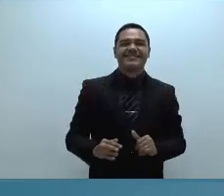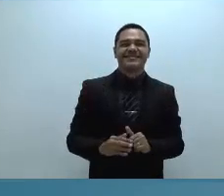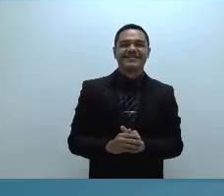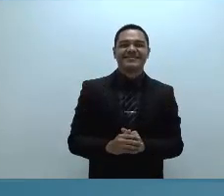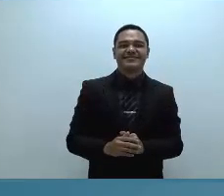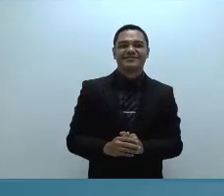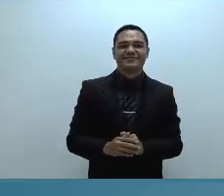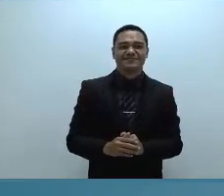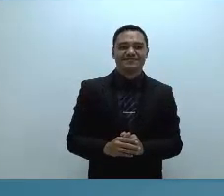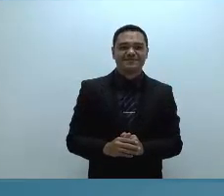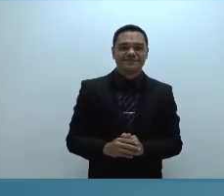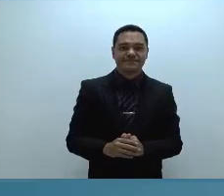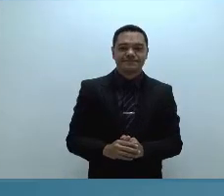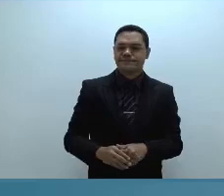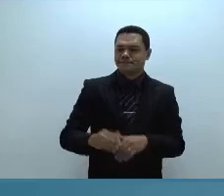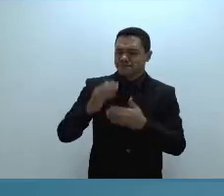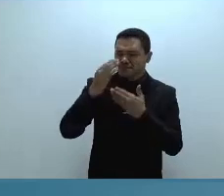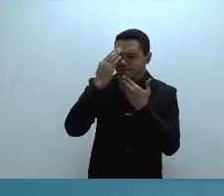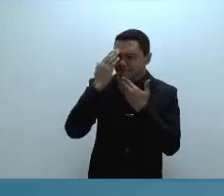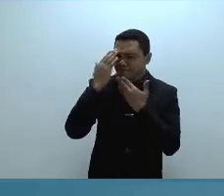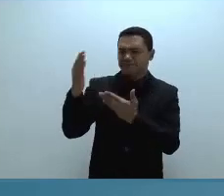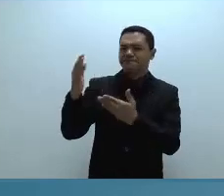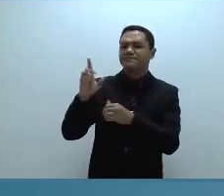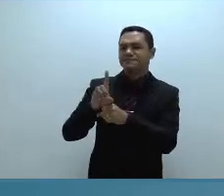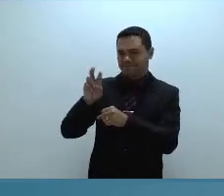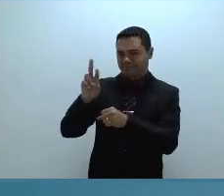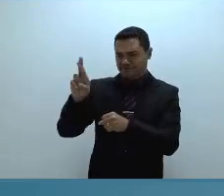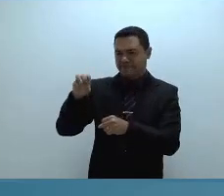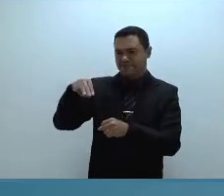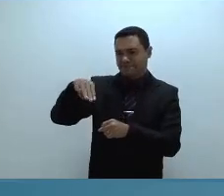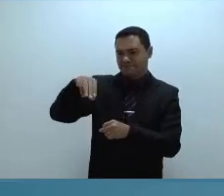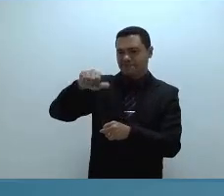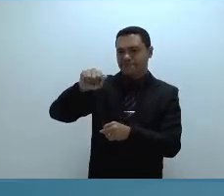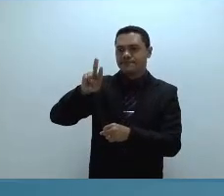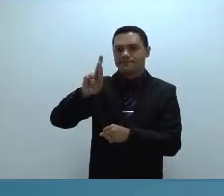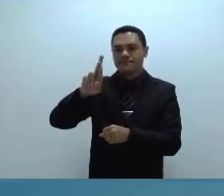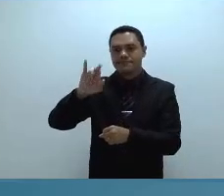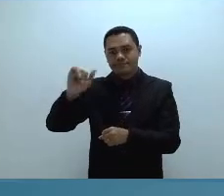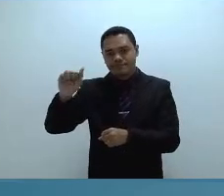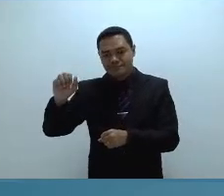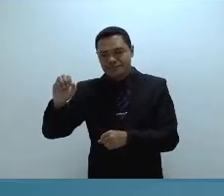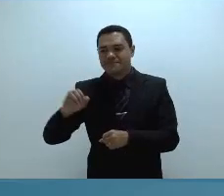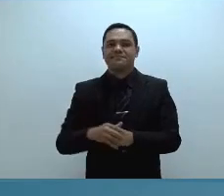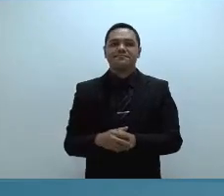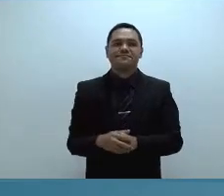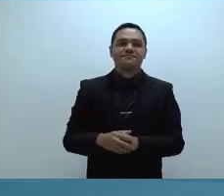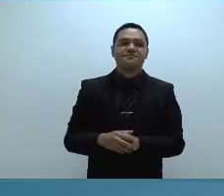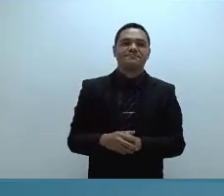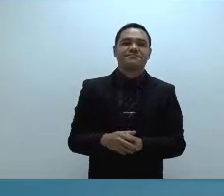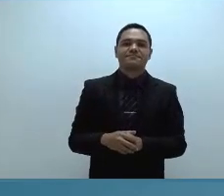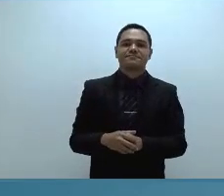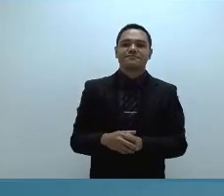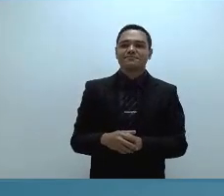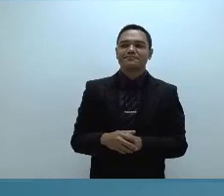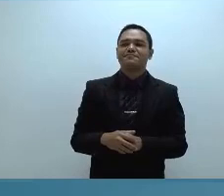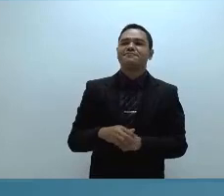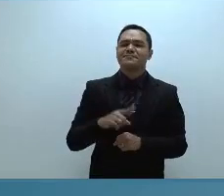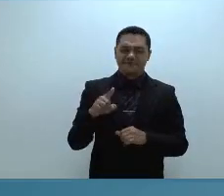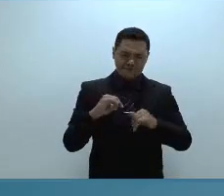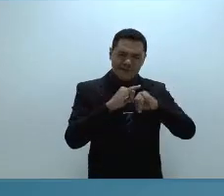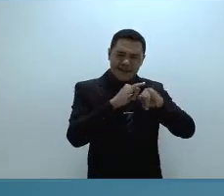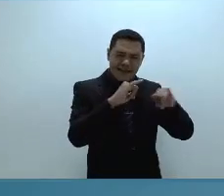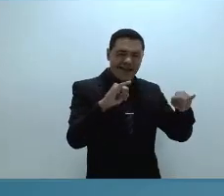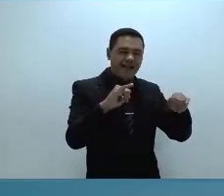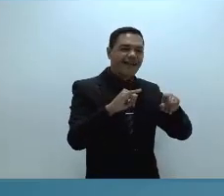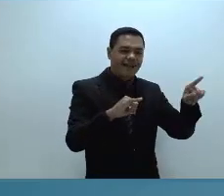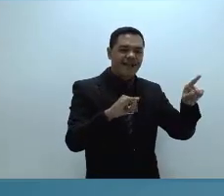presidente. Muito obrigado, doutor Mário Falâmbula. Suas palavras chegarão ao conhecimento da desembargadora Célia